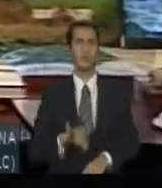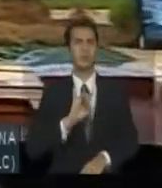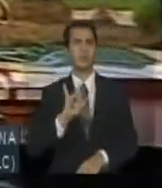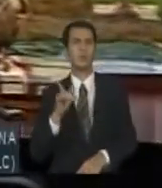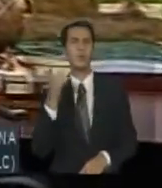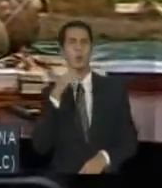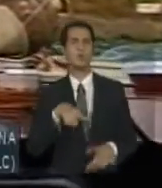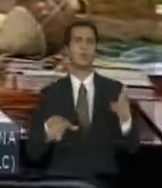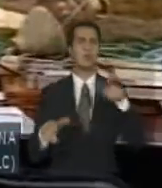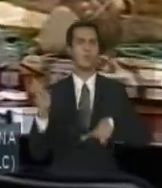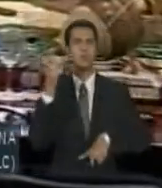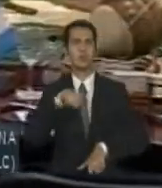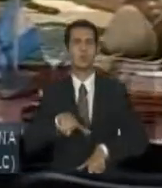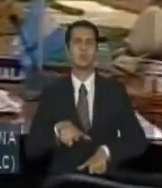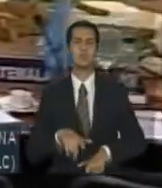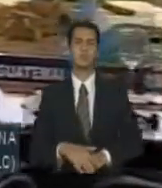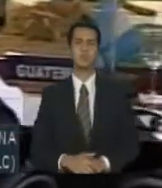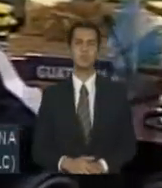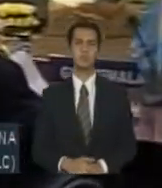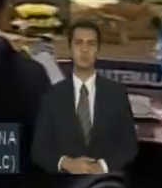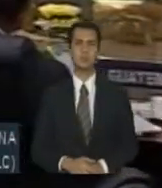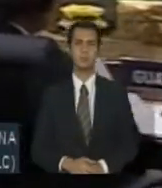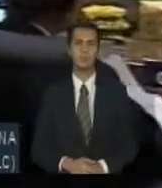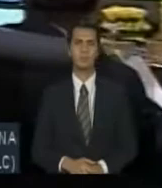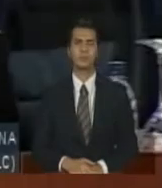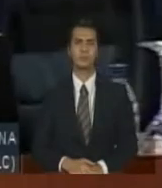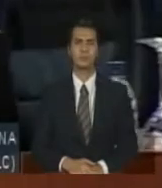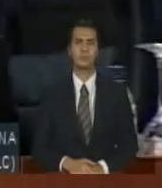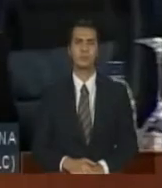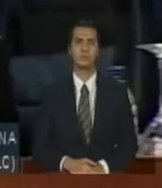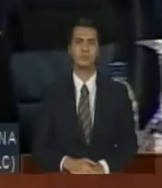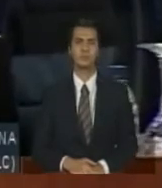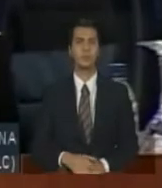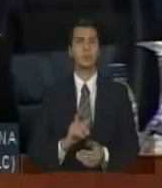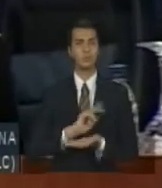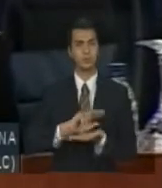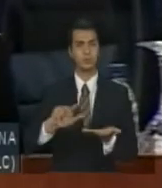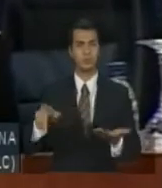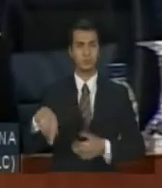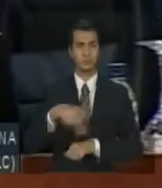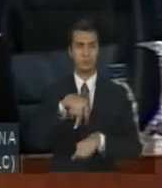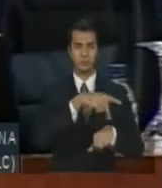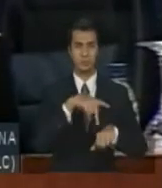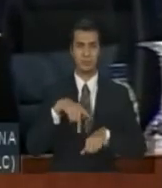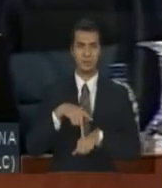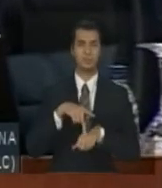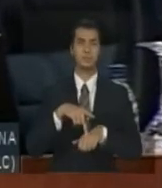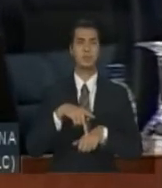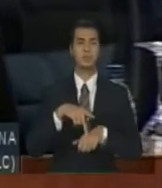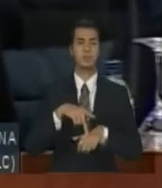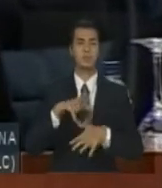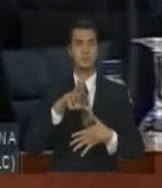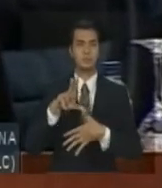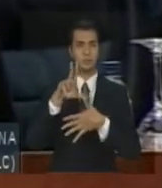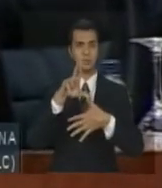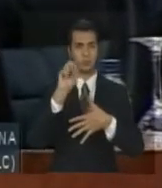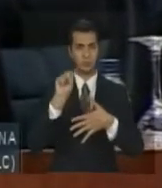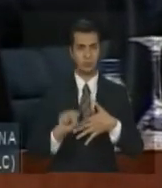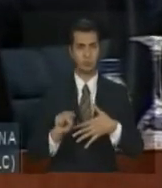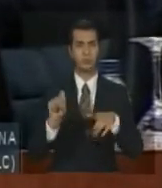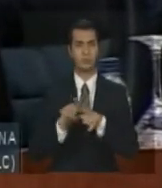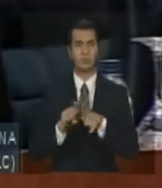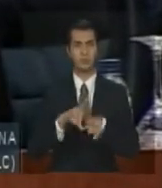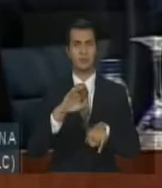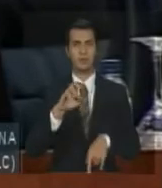conquista que os diferentes países da América do Sul e do Caribe podem colocar